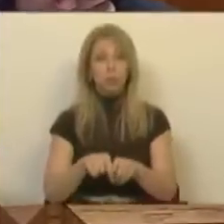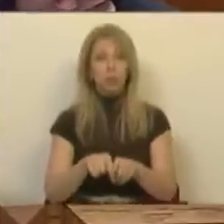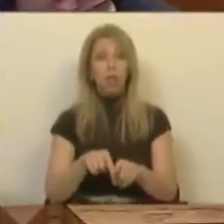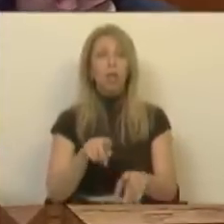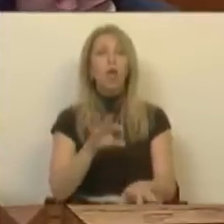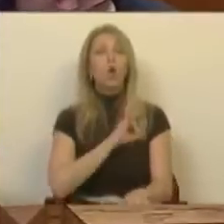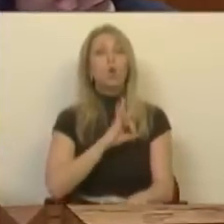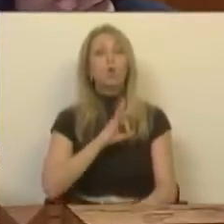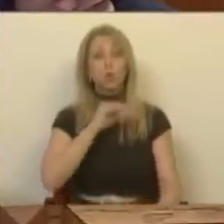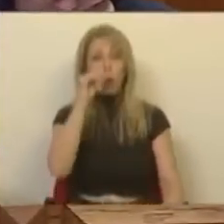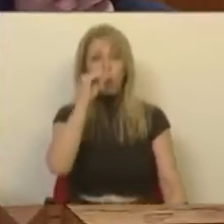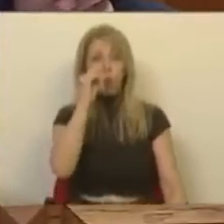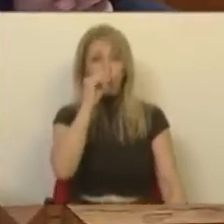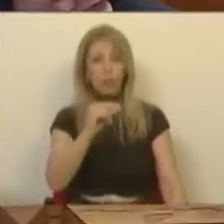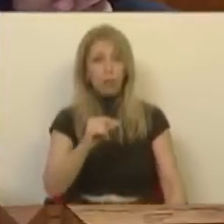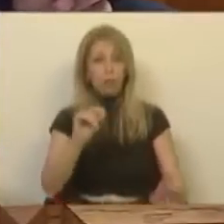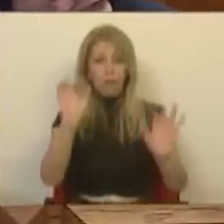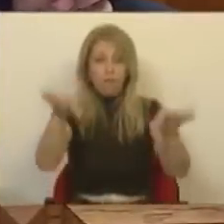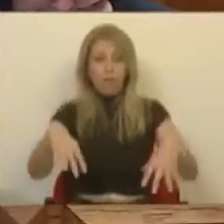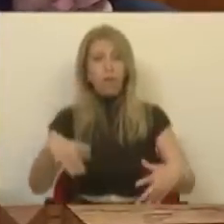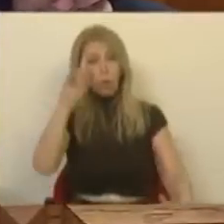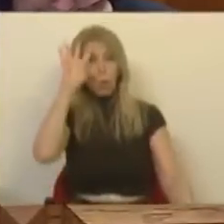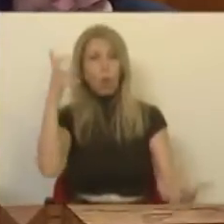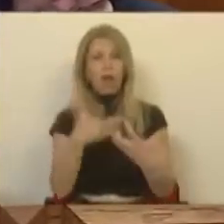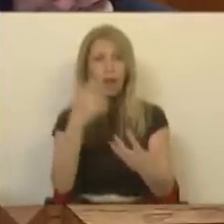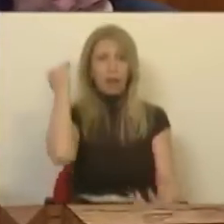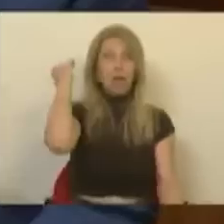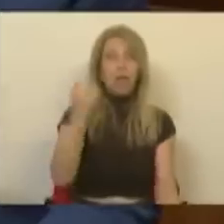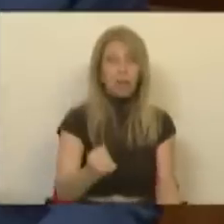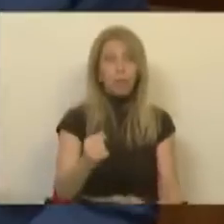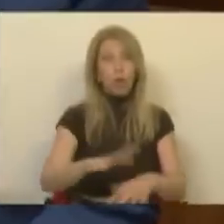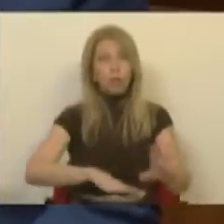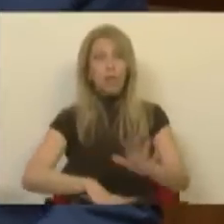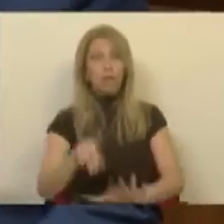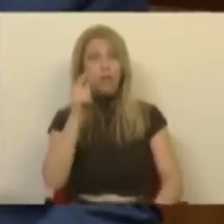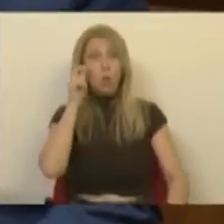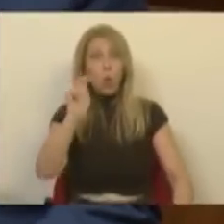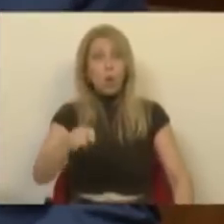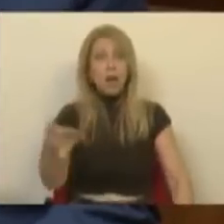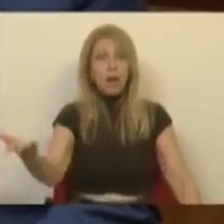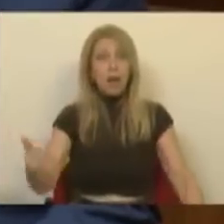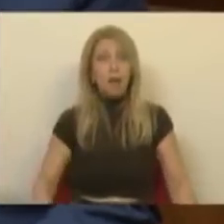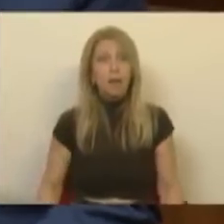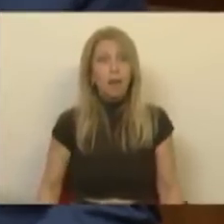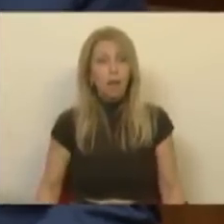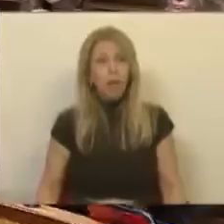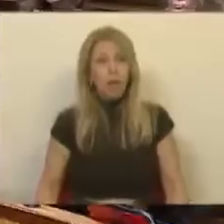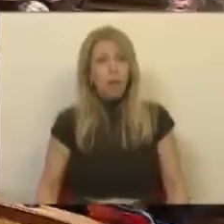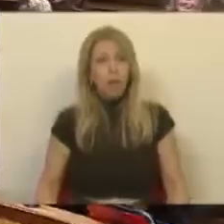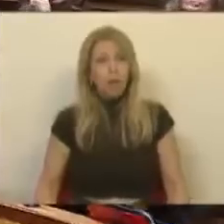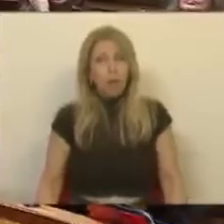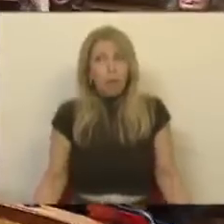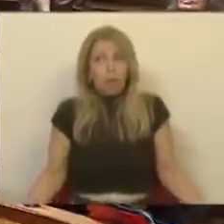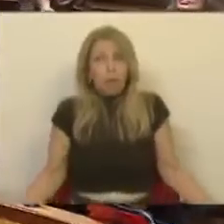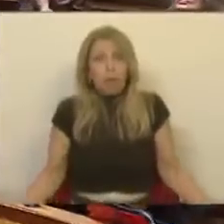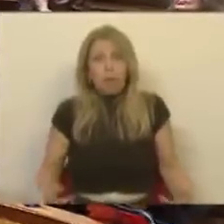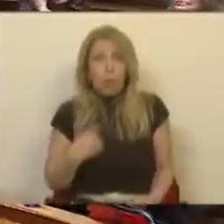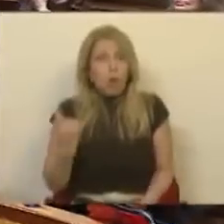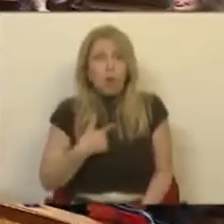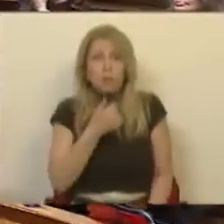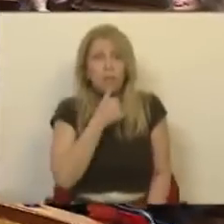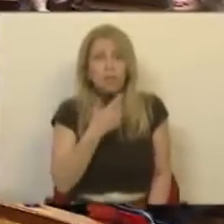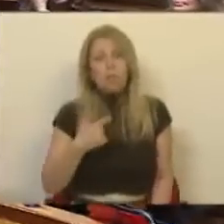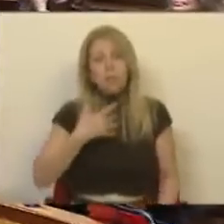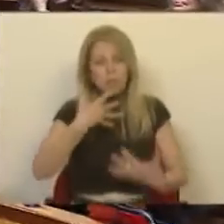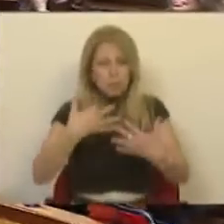criminosa que está a desenvolver no Ucrânia não é não não não não não eu tenho certeza que se